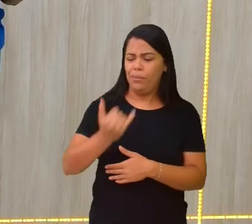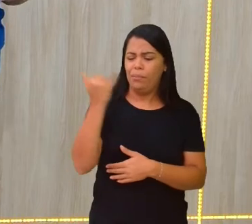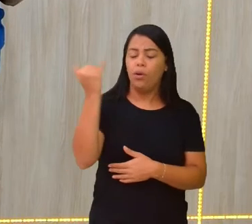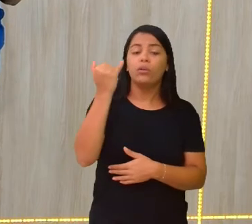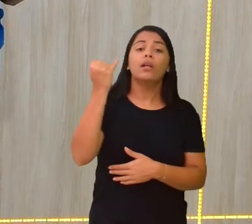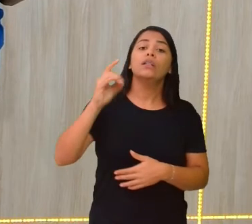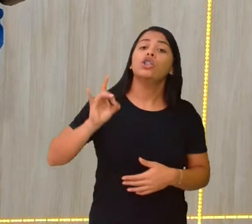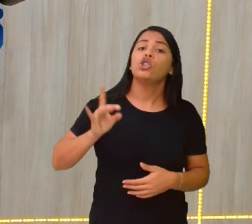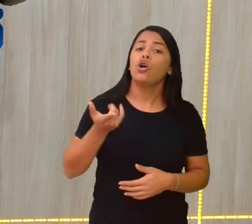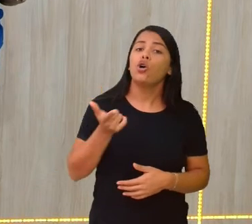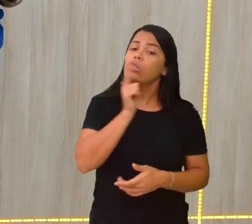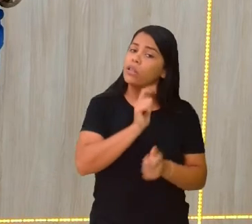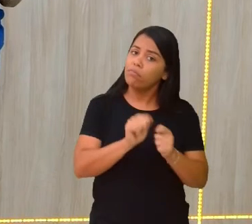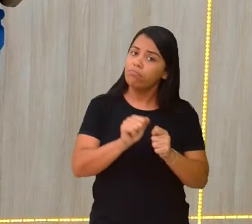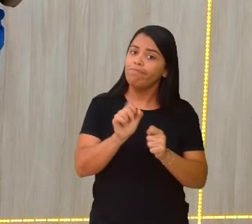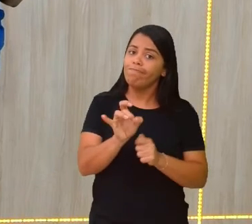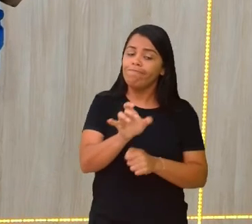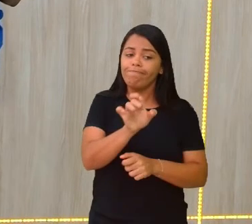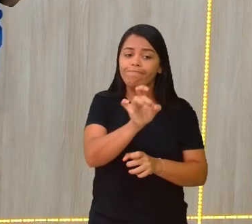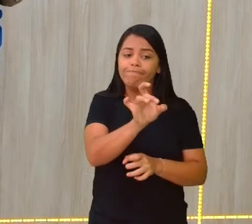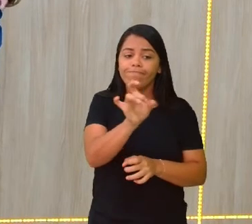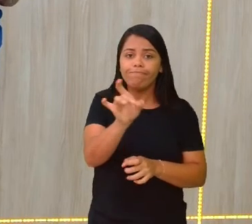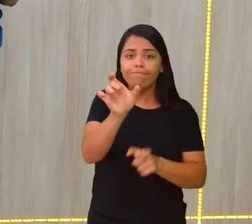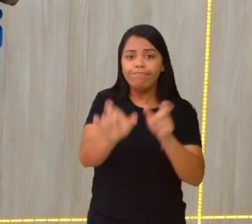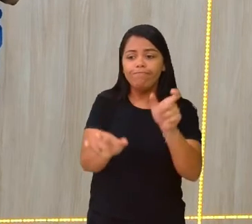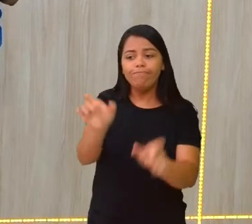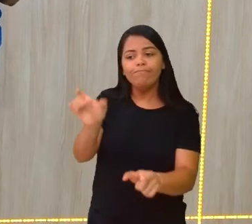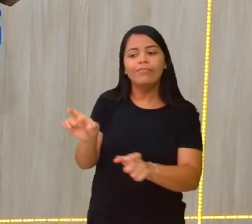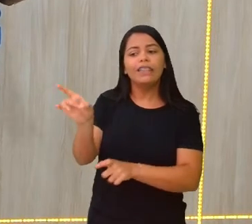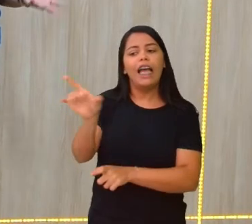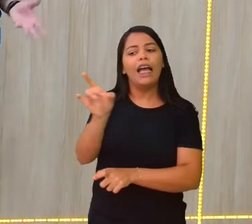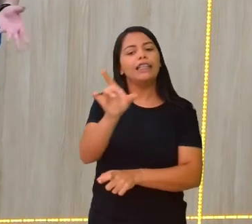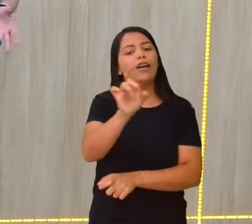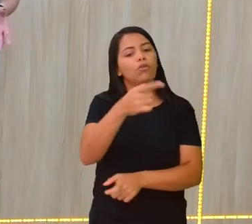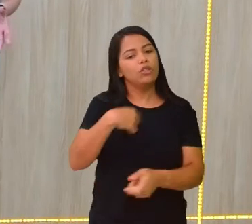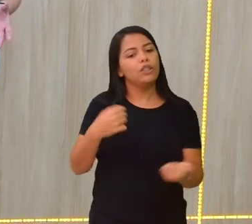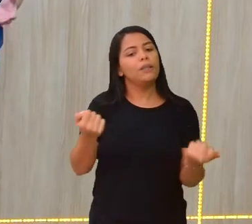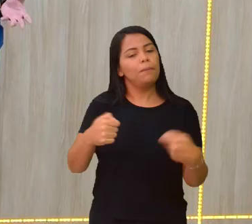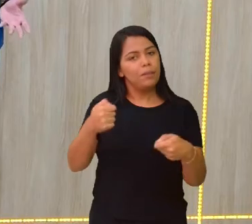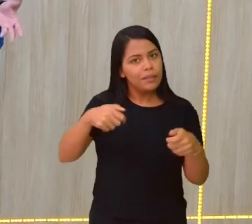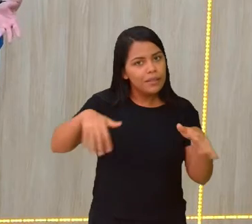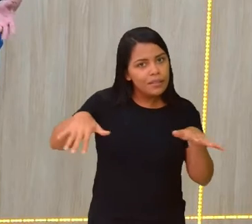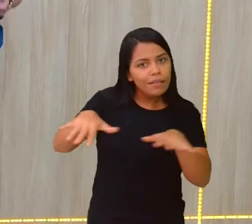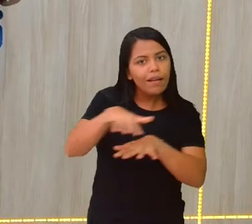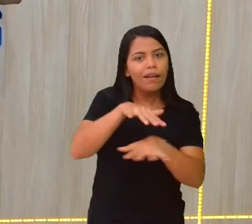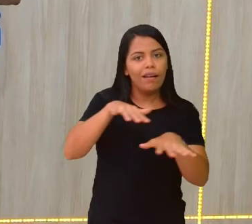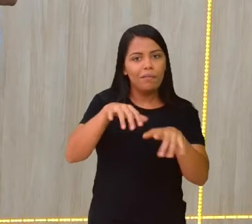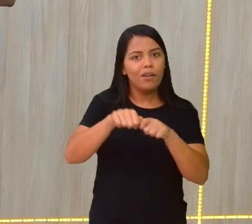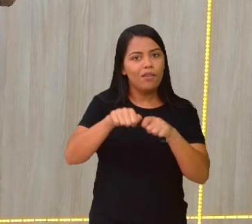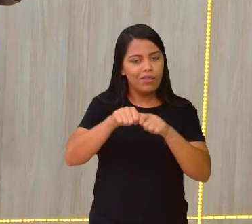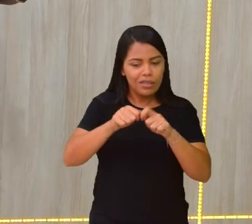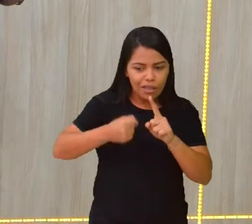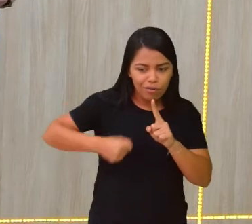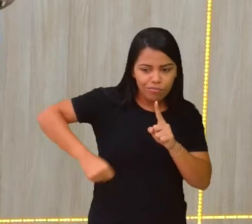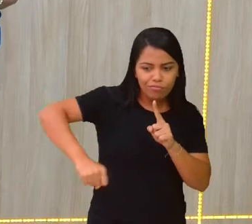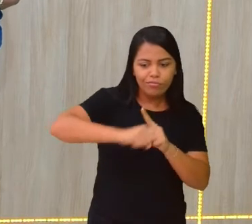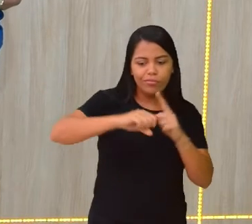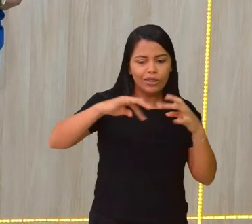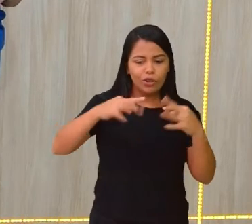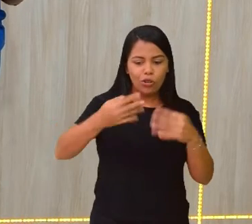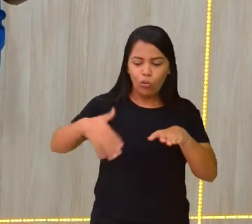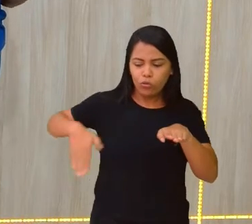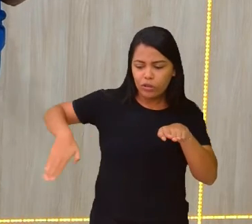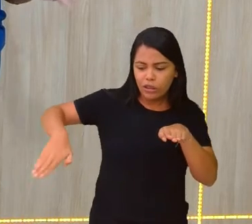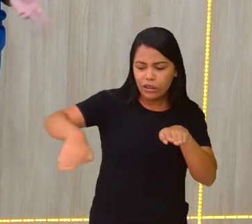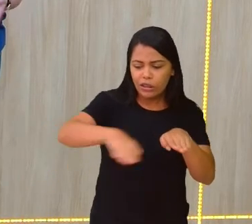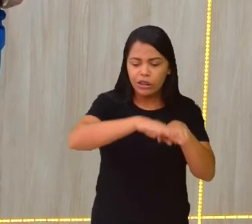se cada um de nós, né, nos movimentarmos para que isso aconteça, para que todos realmente sejam iguais,